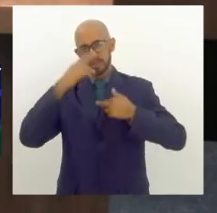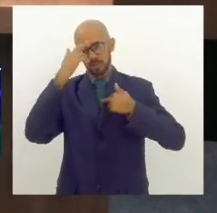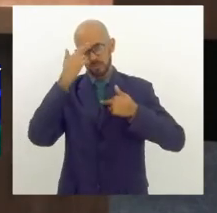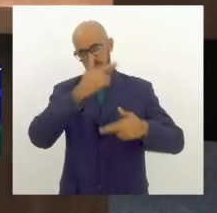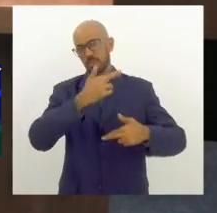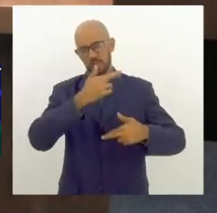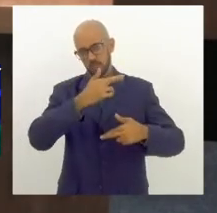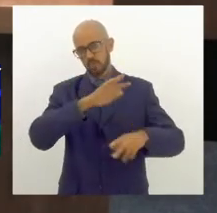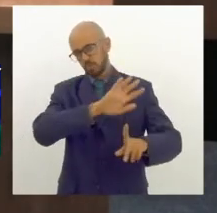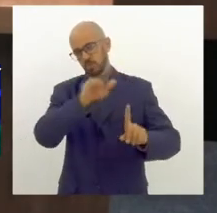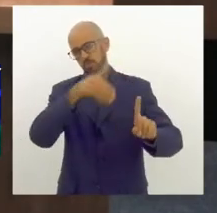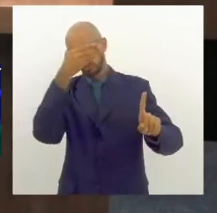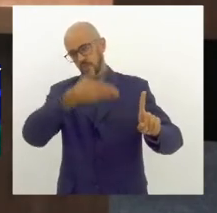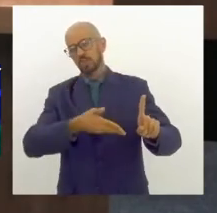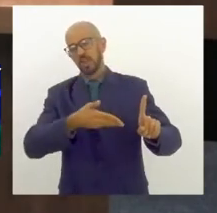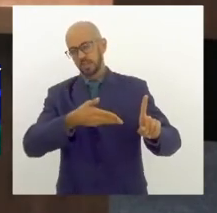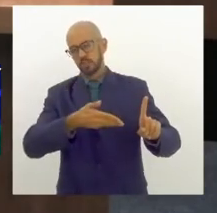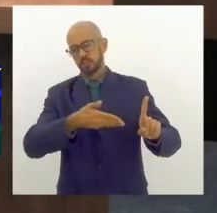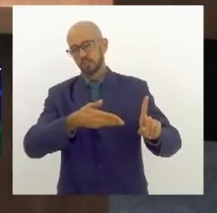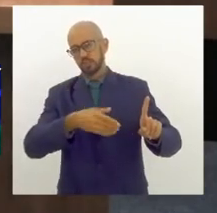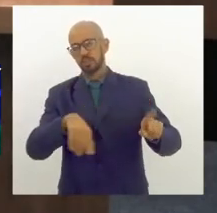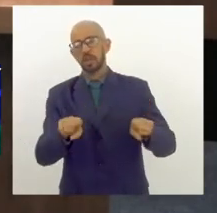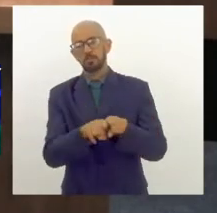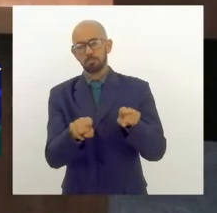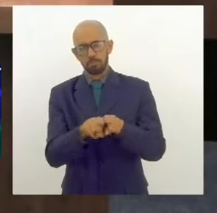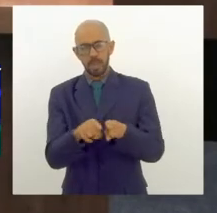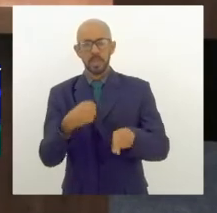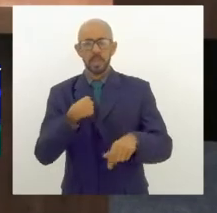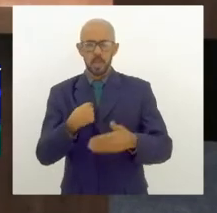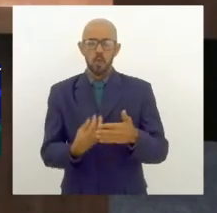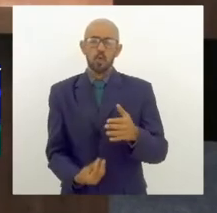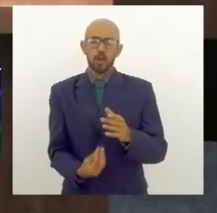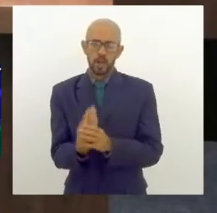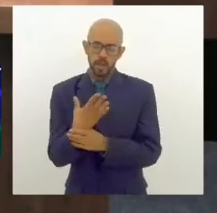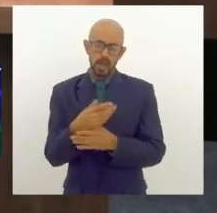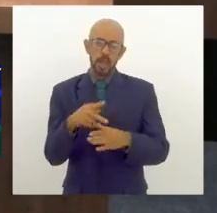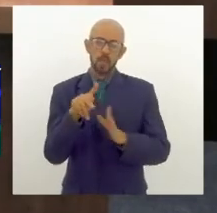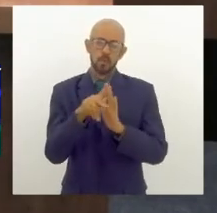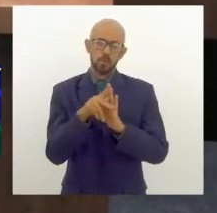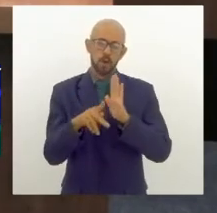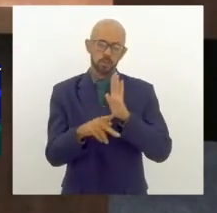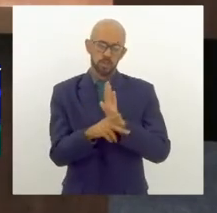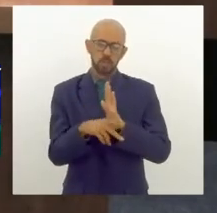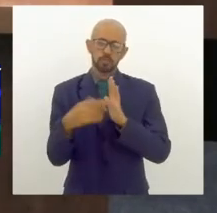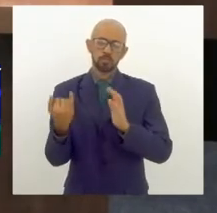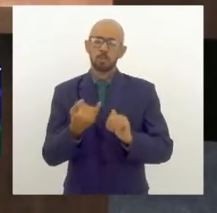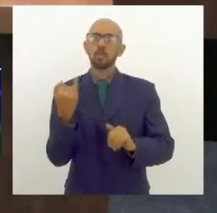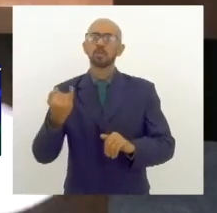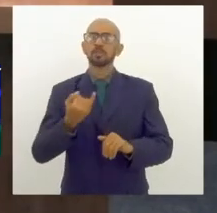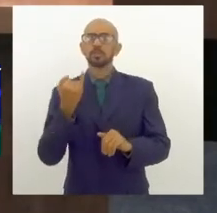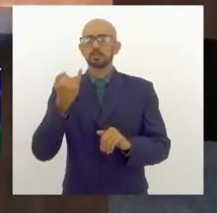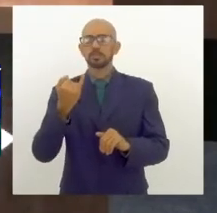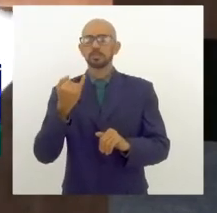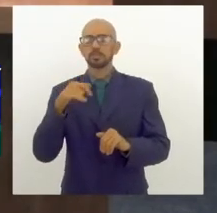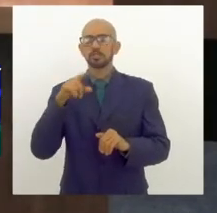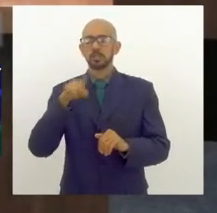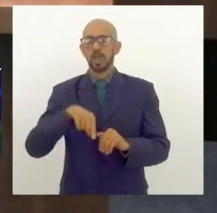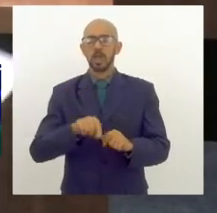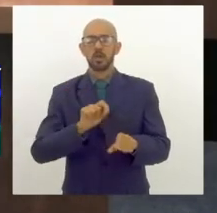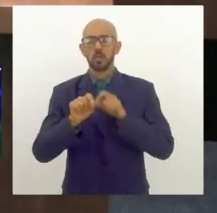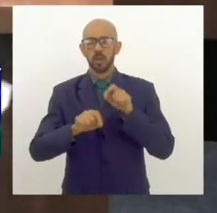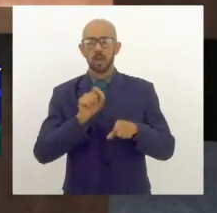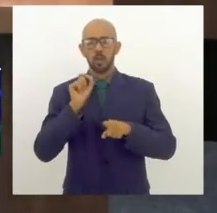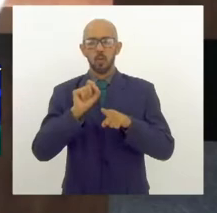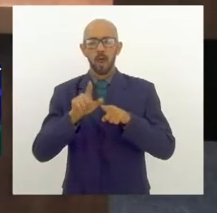com dignidade. Mas eu também sou autora de um projeto que eu acho de grande importância, que é o